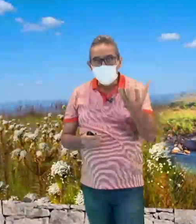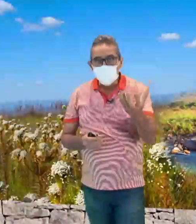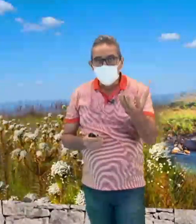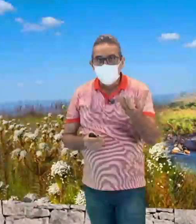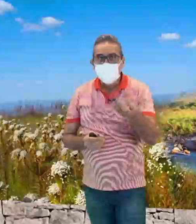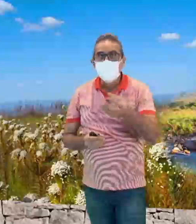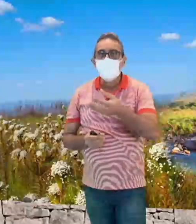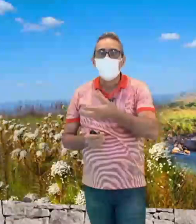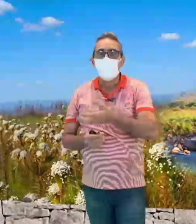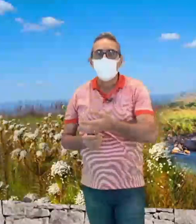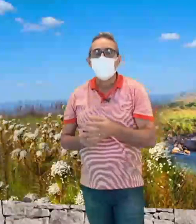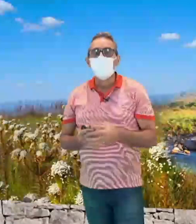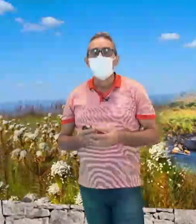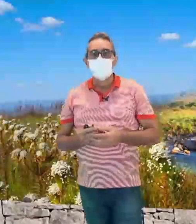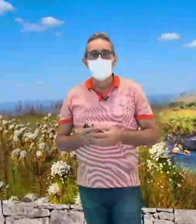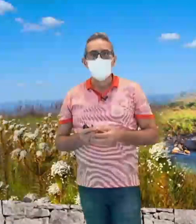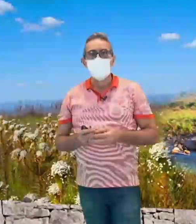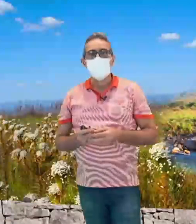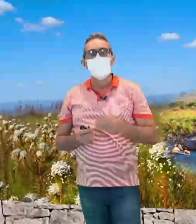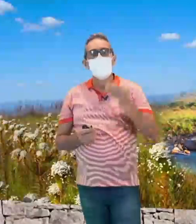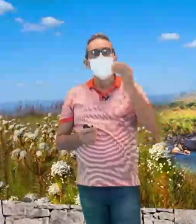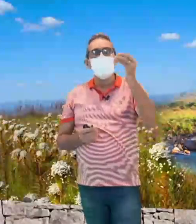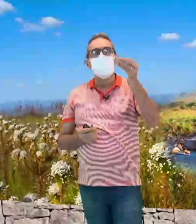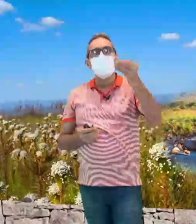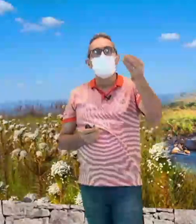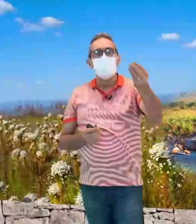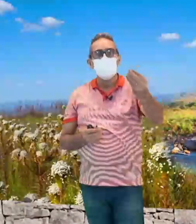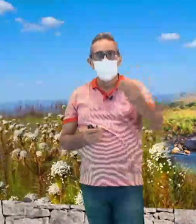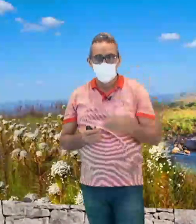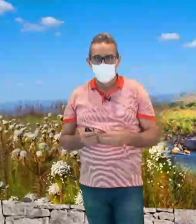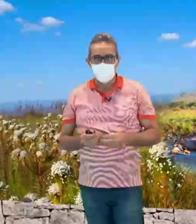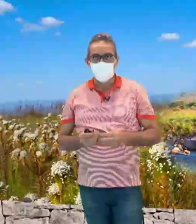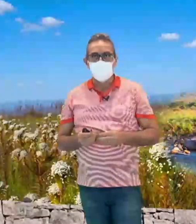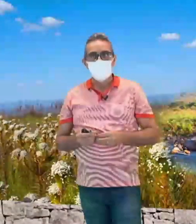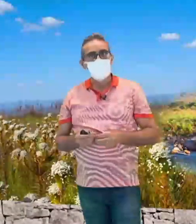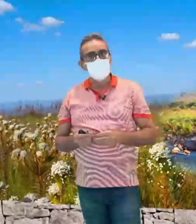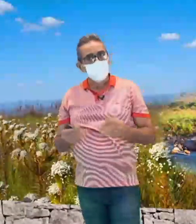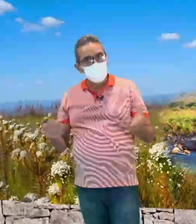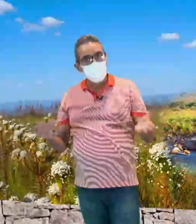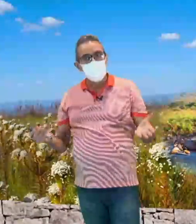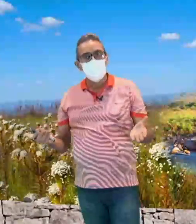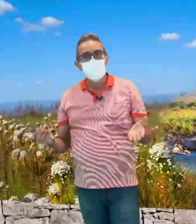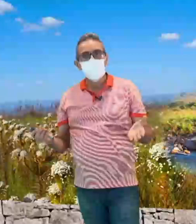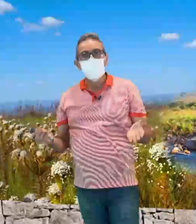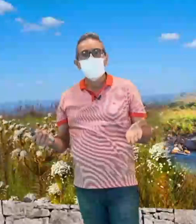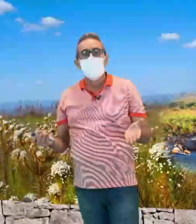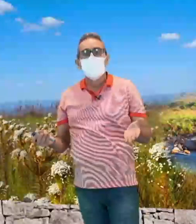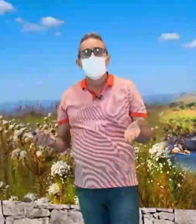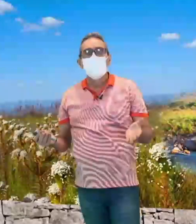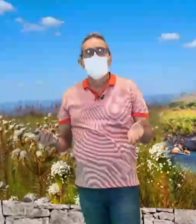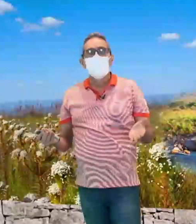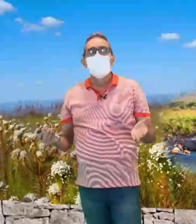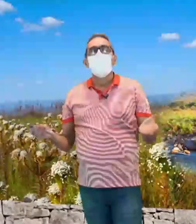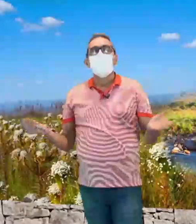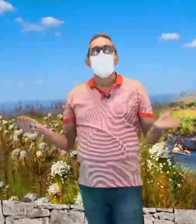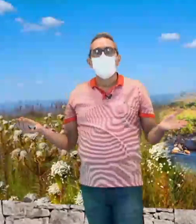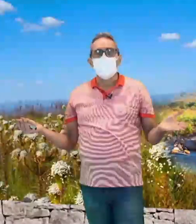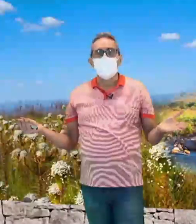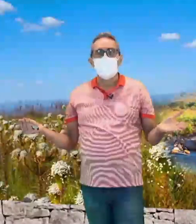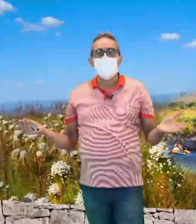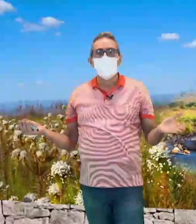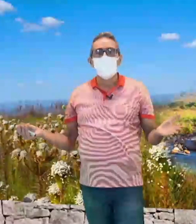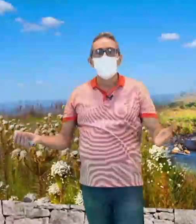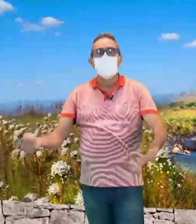que podemos transformar o nosso espaço num espaço cada vez melhor. Portanto,